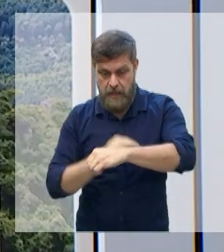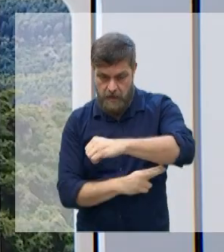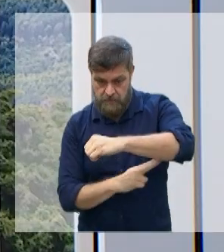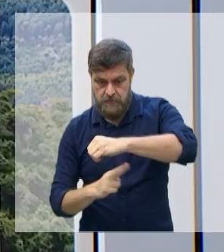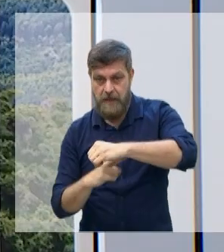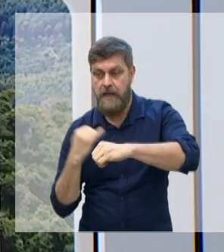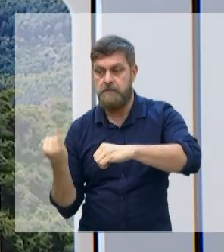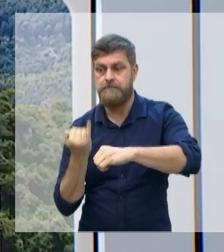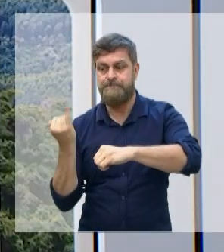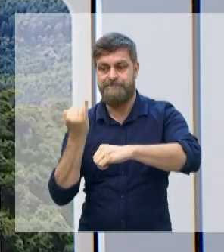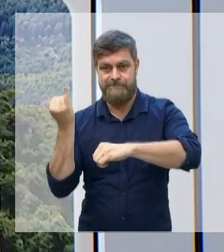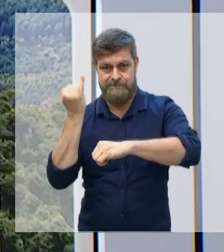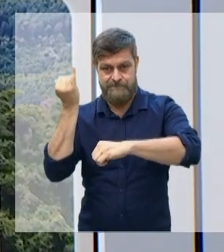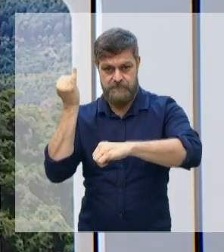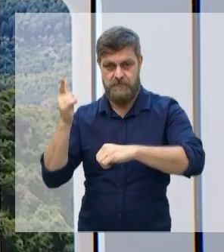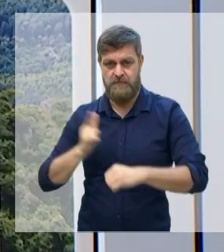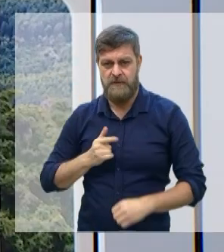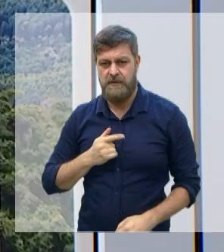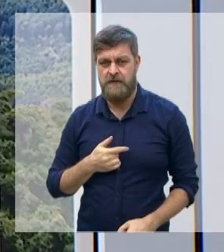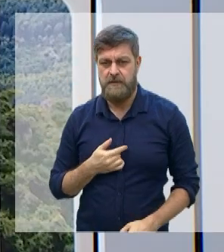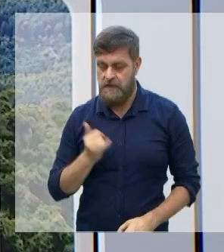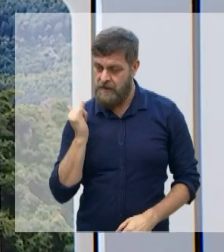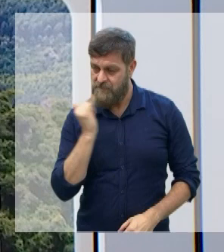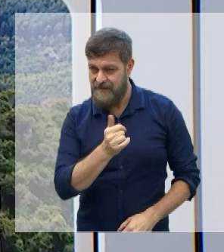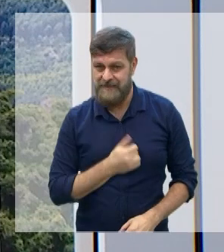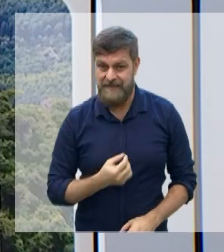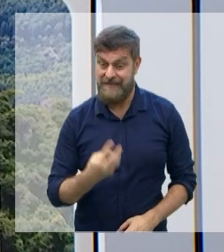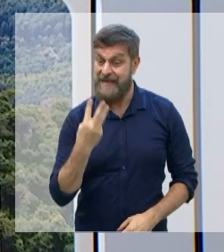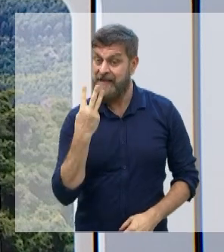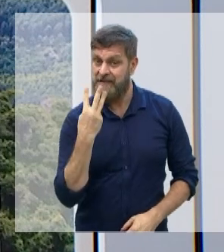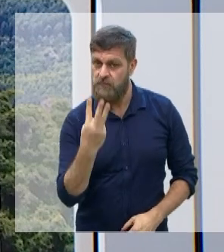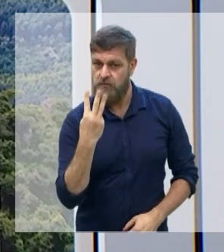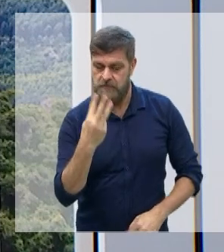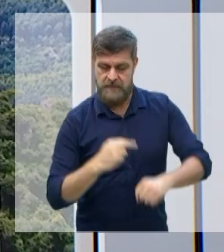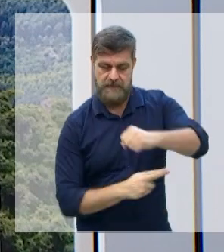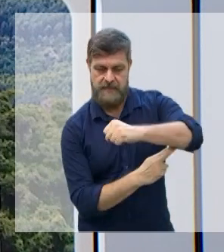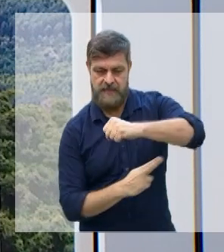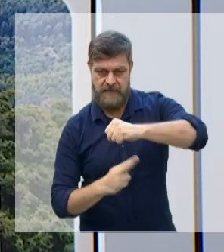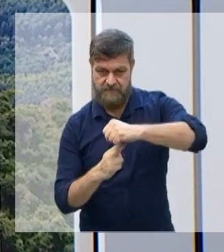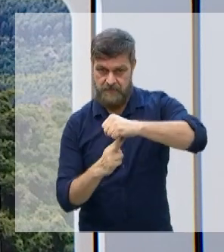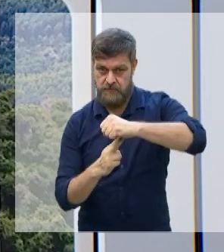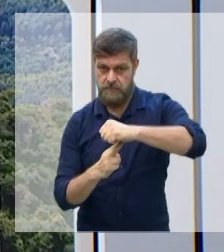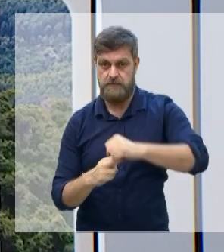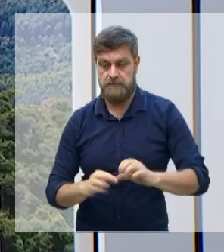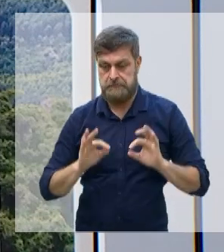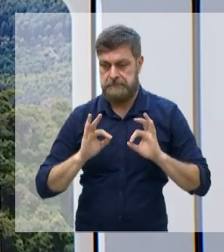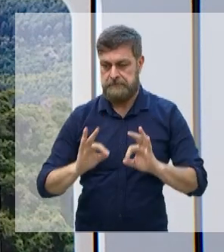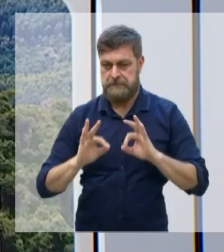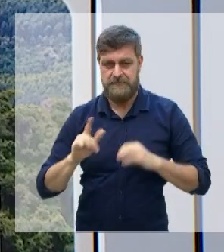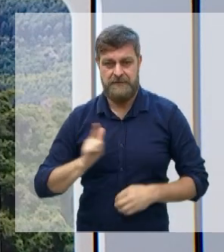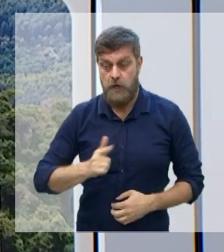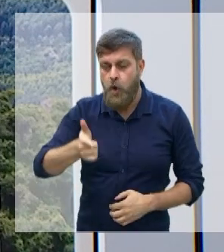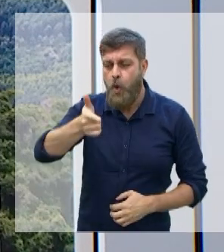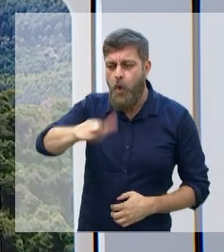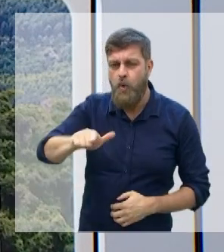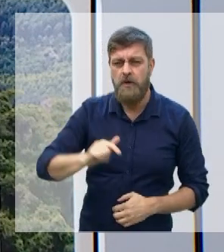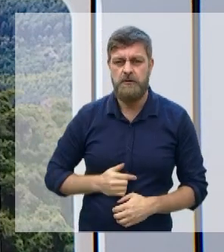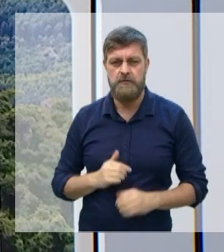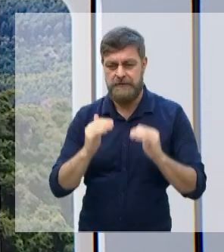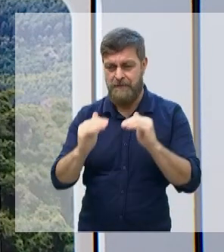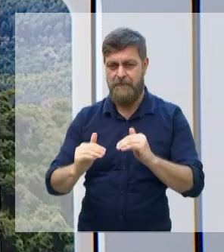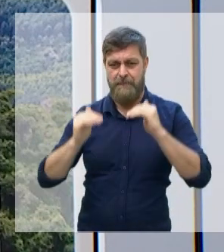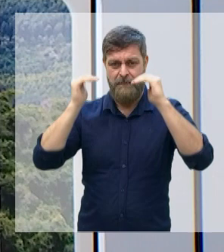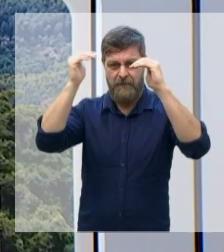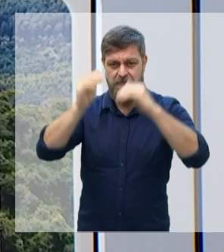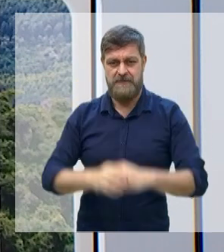mas ele é eu diria que ele é um dos três grandes que nós vamos ter que nós vamos ter um outro que passa por cima